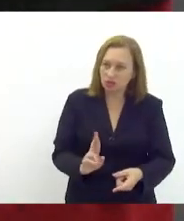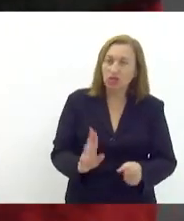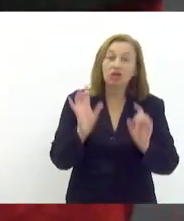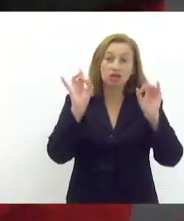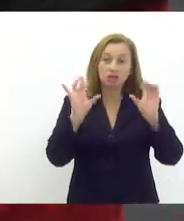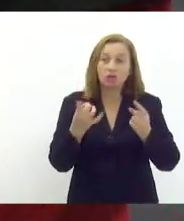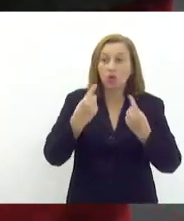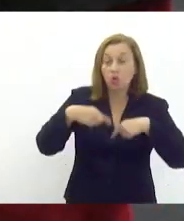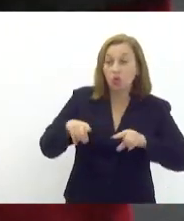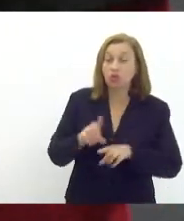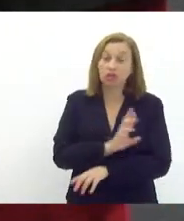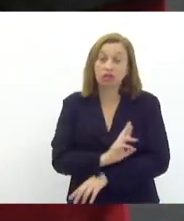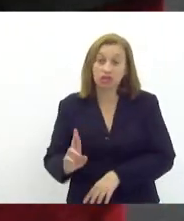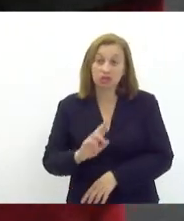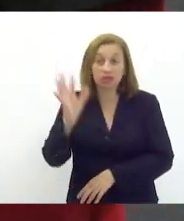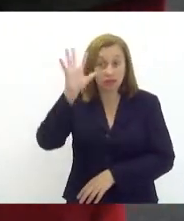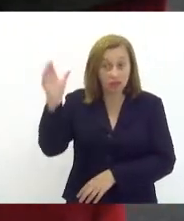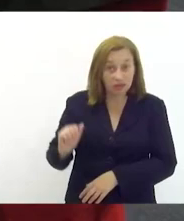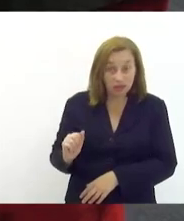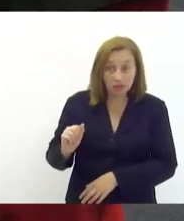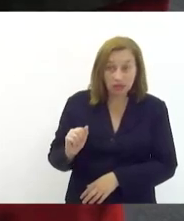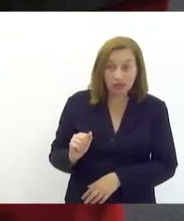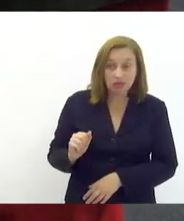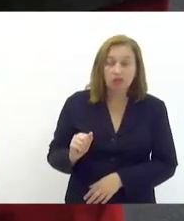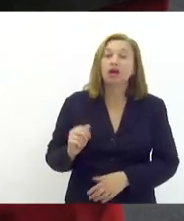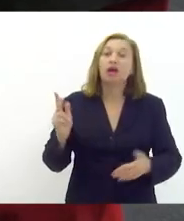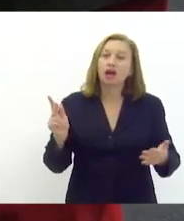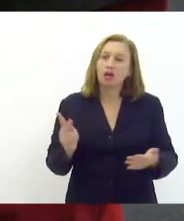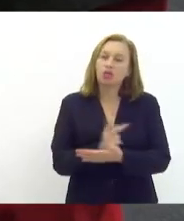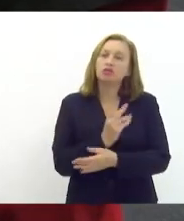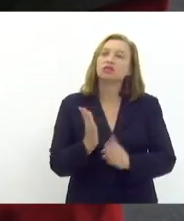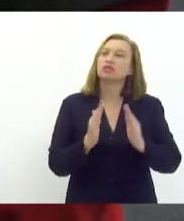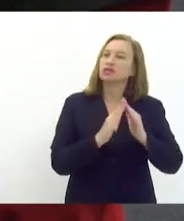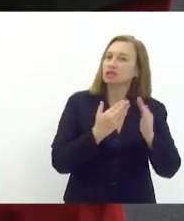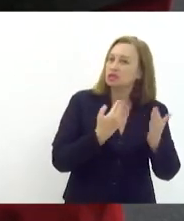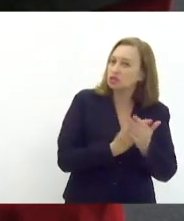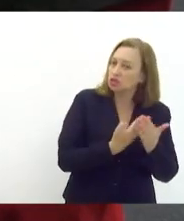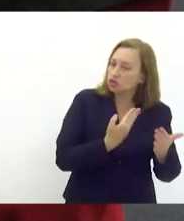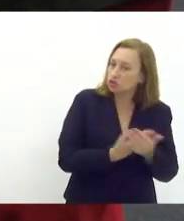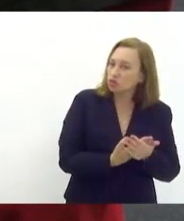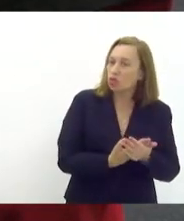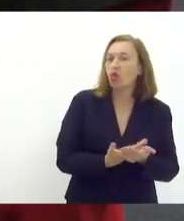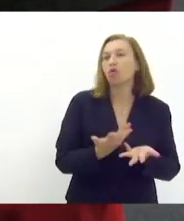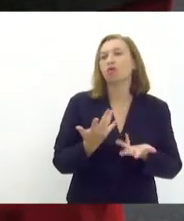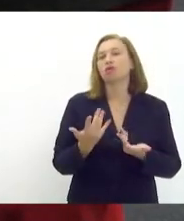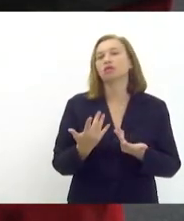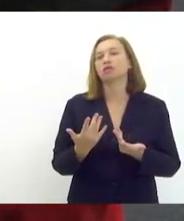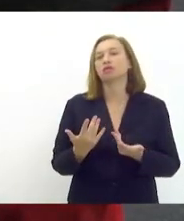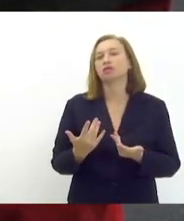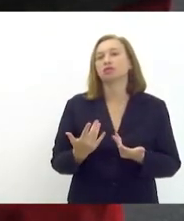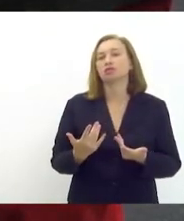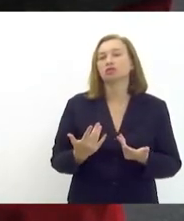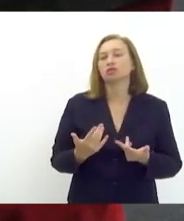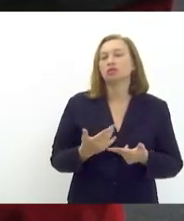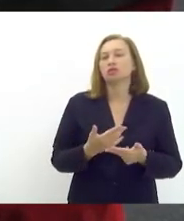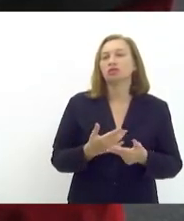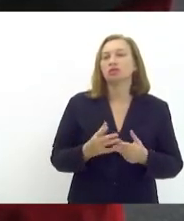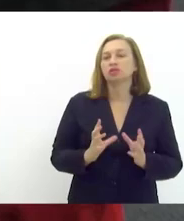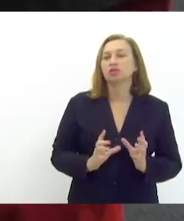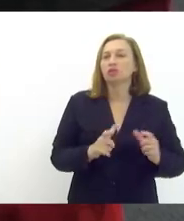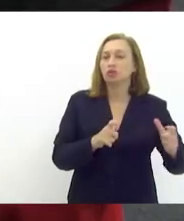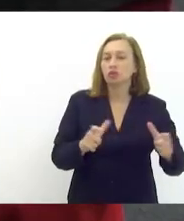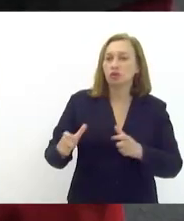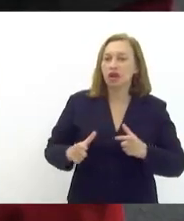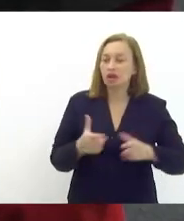contra as religiões matriz africana ocorram nas escolas ocorram nas repartições públicas